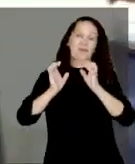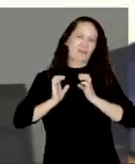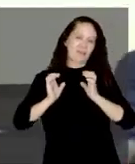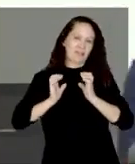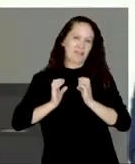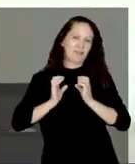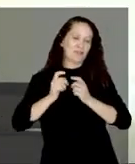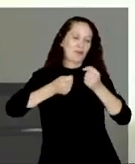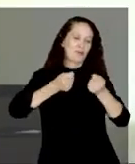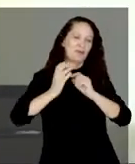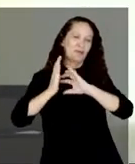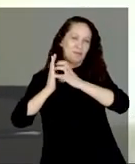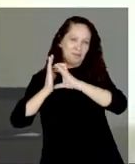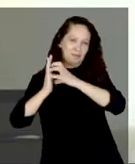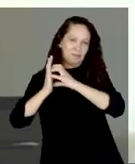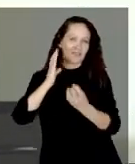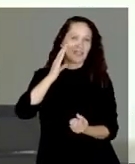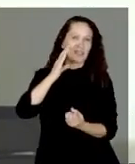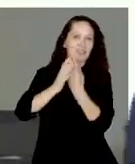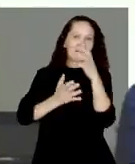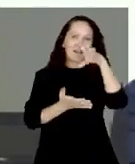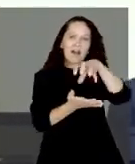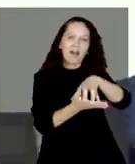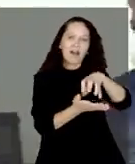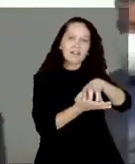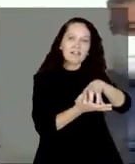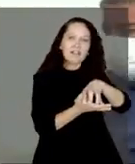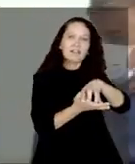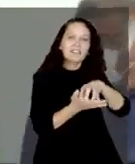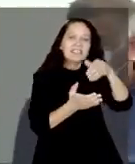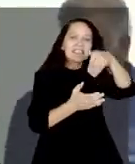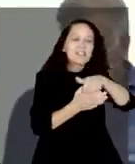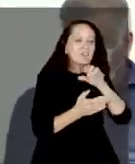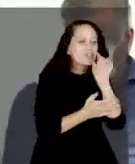ter genocida presidindo esse país.